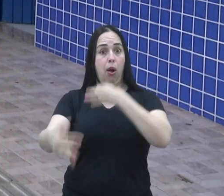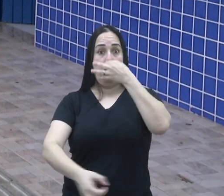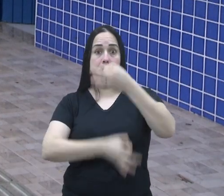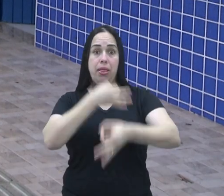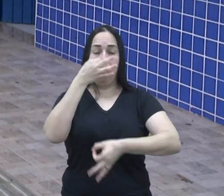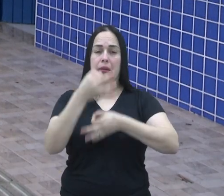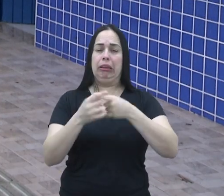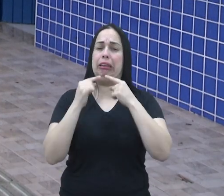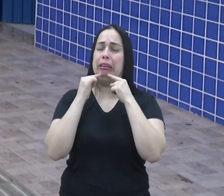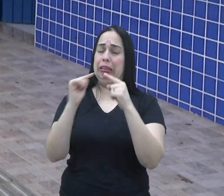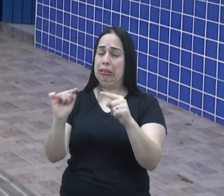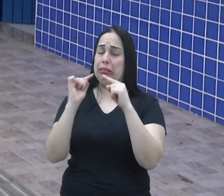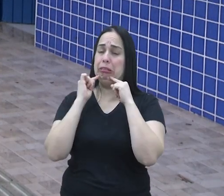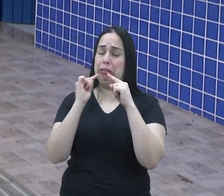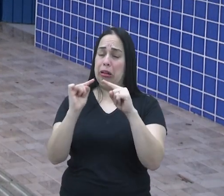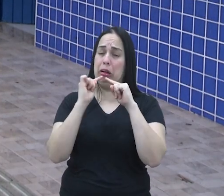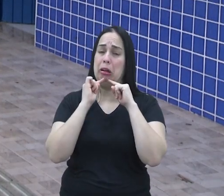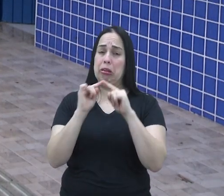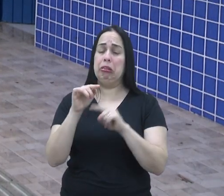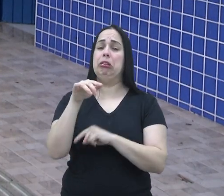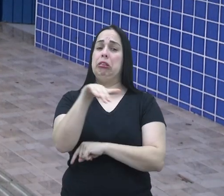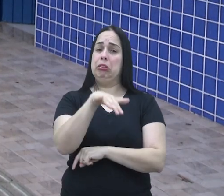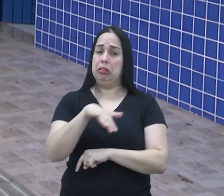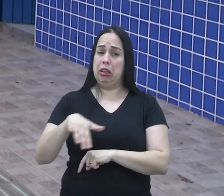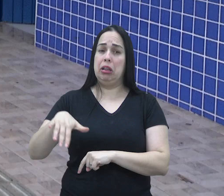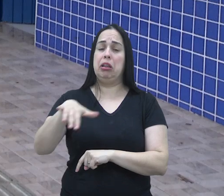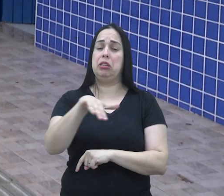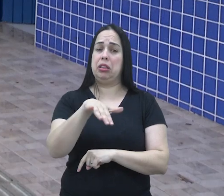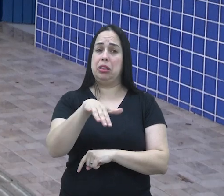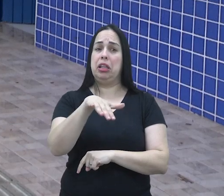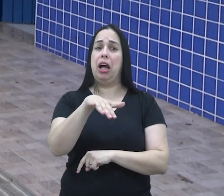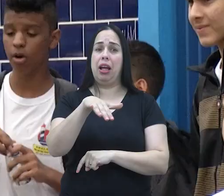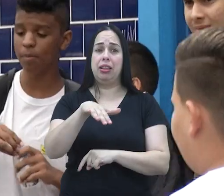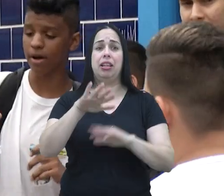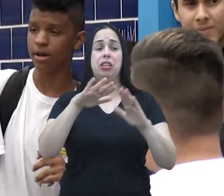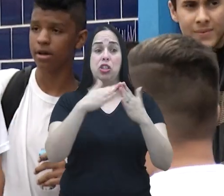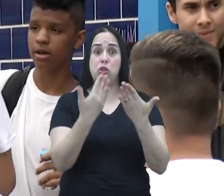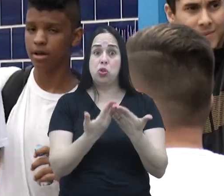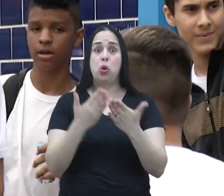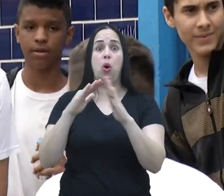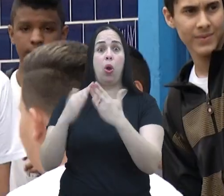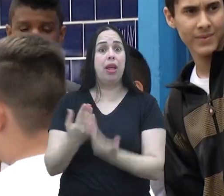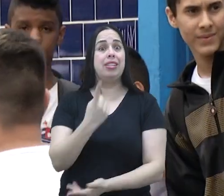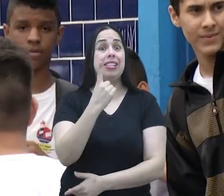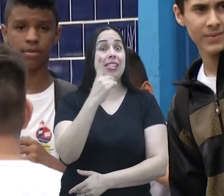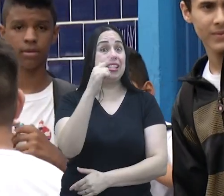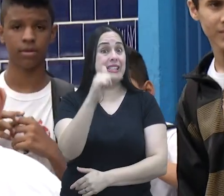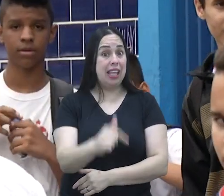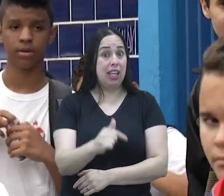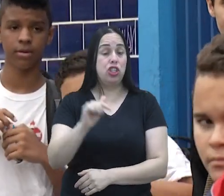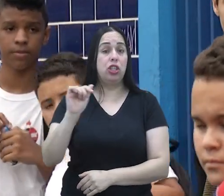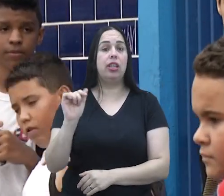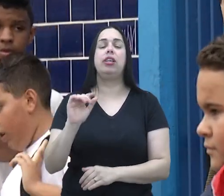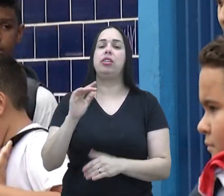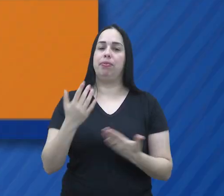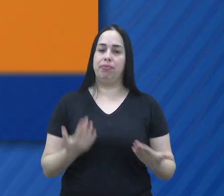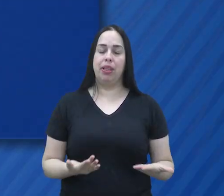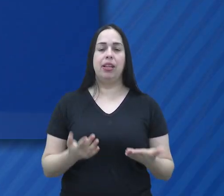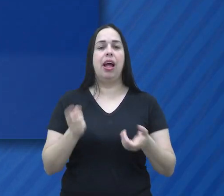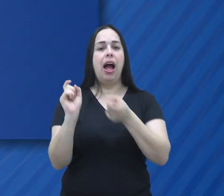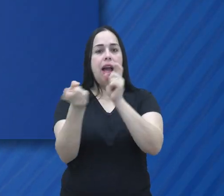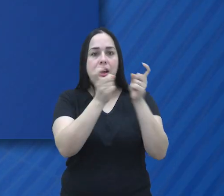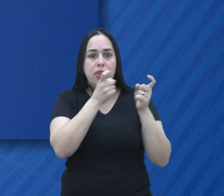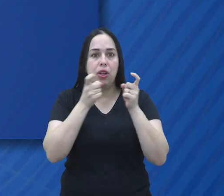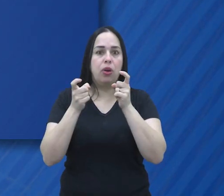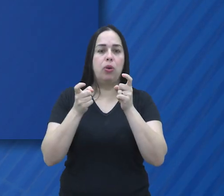da construção, manutenção e prestação de serviços não pedagógicos de 17 novas escolas públicas estaduais. As